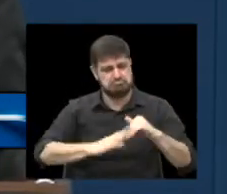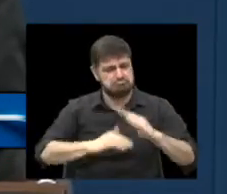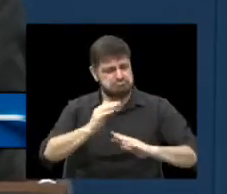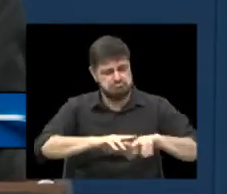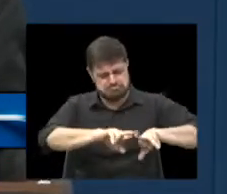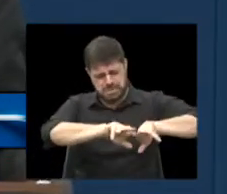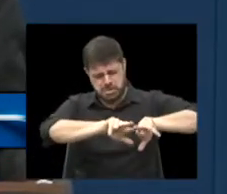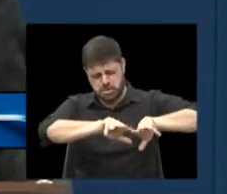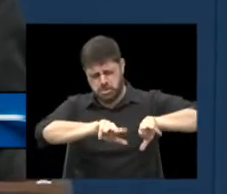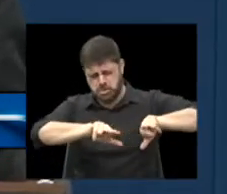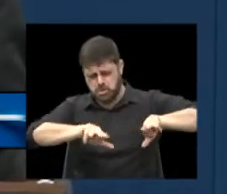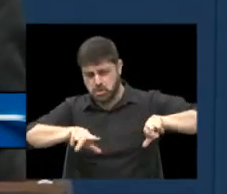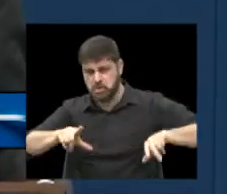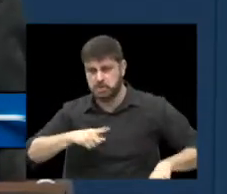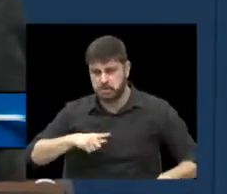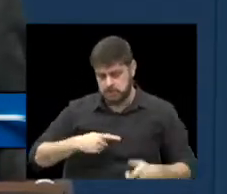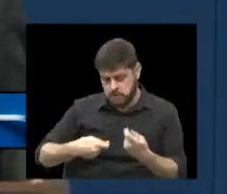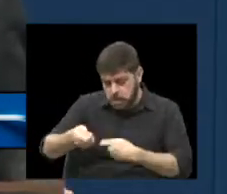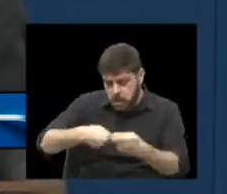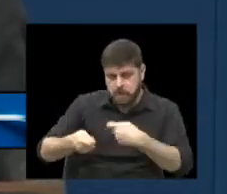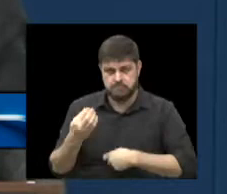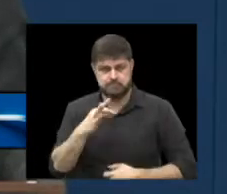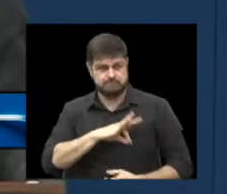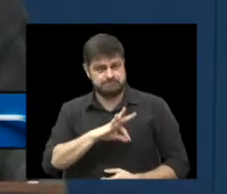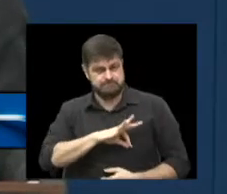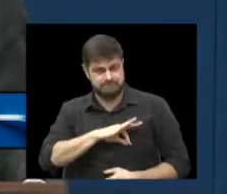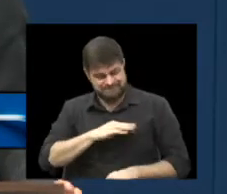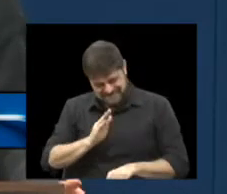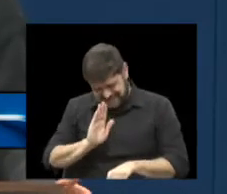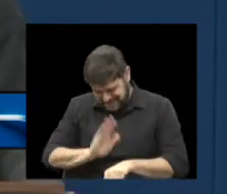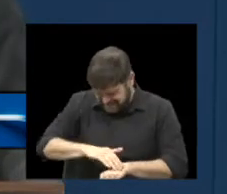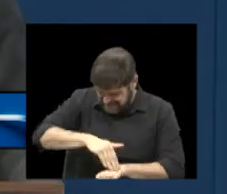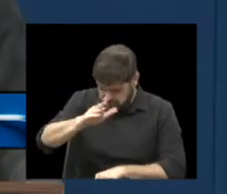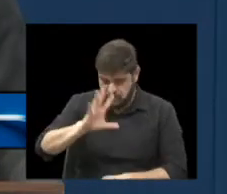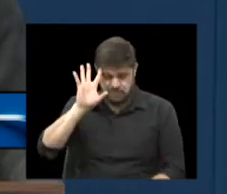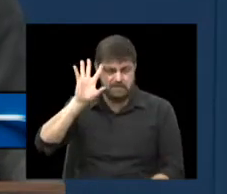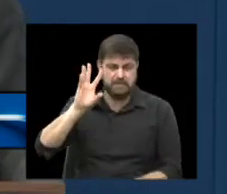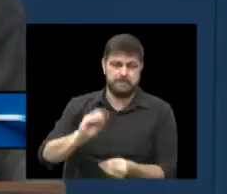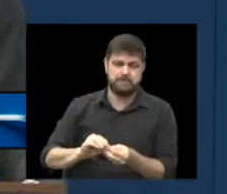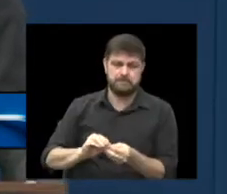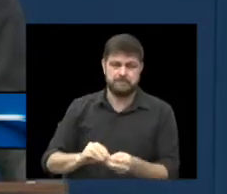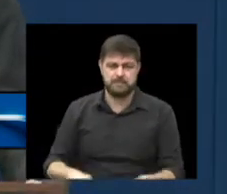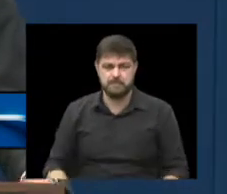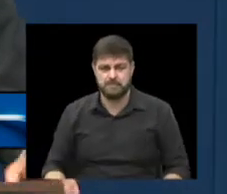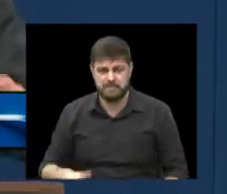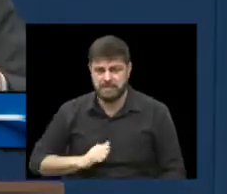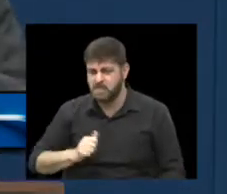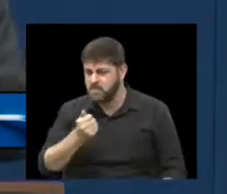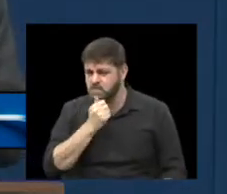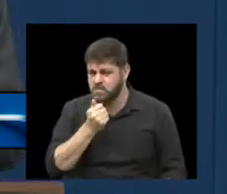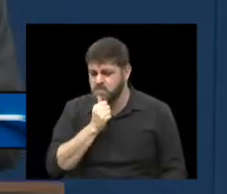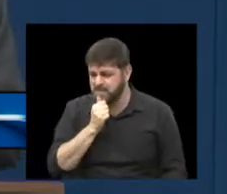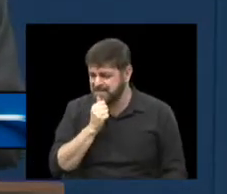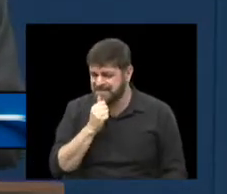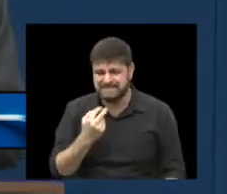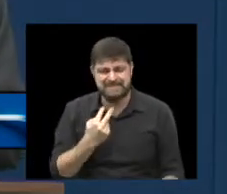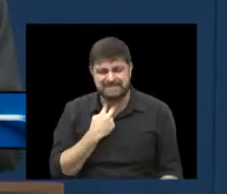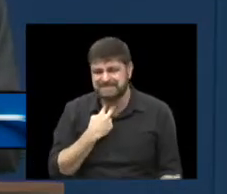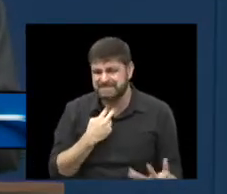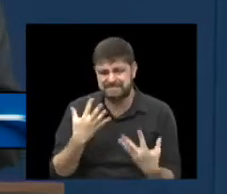importante, gera renda, gera emprego e mais. Para terminar minha fala, é ainda mais